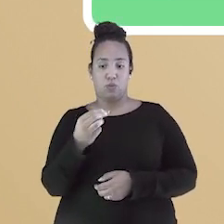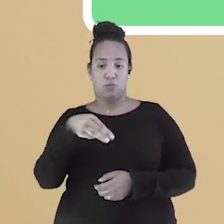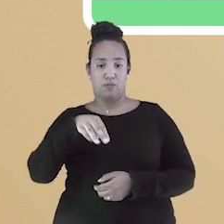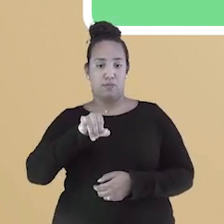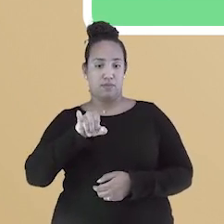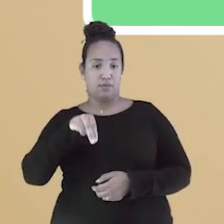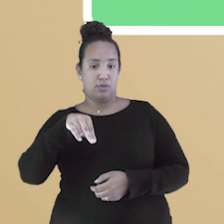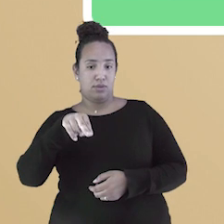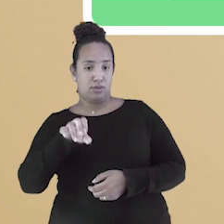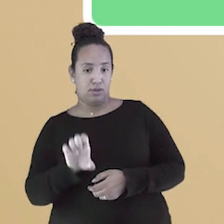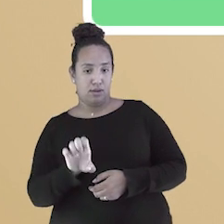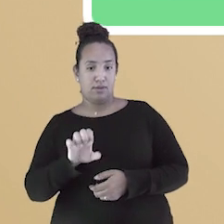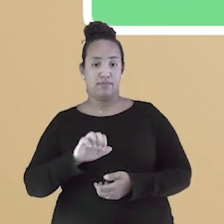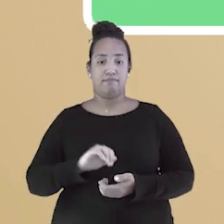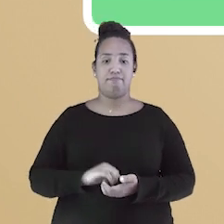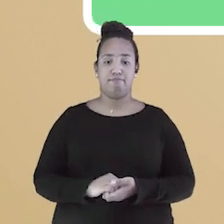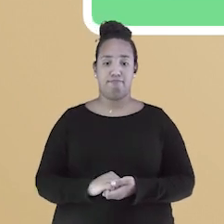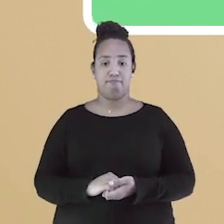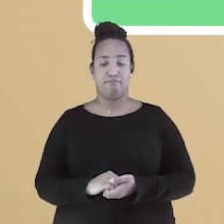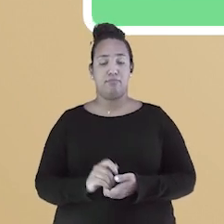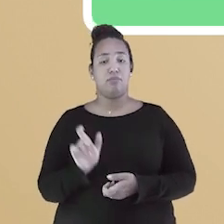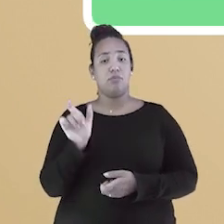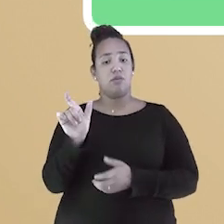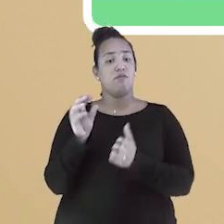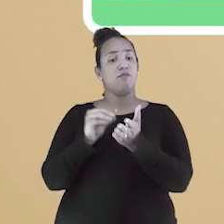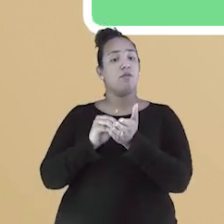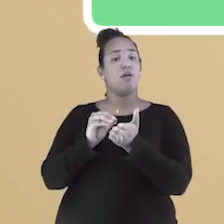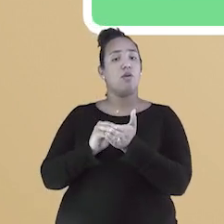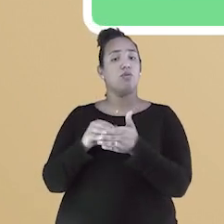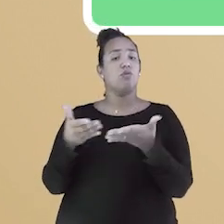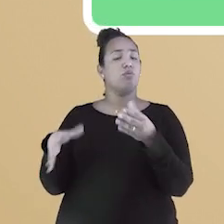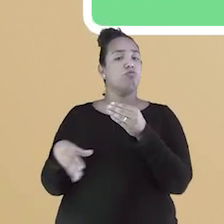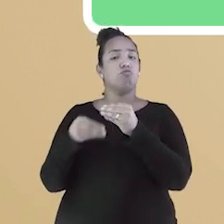watch is. E agora? Qual a palavra?